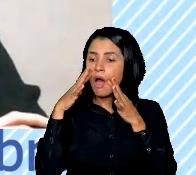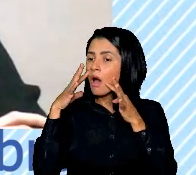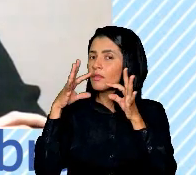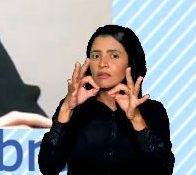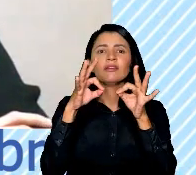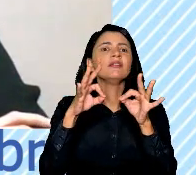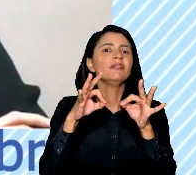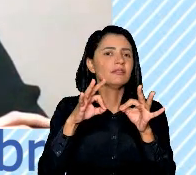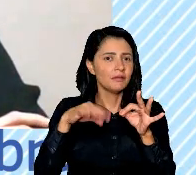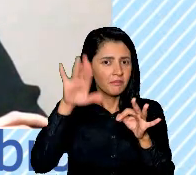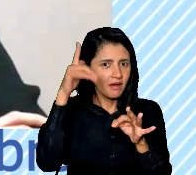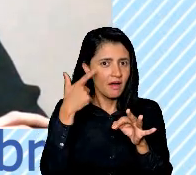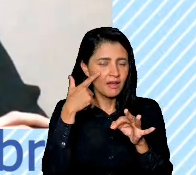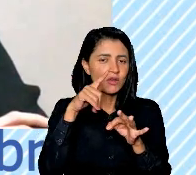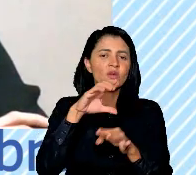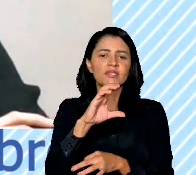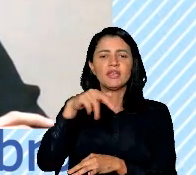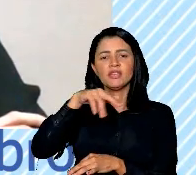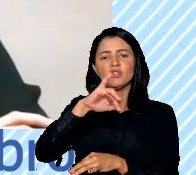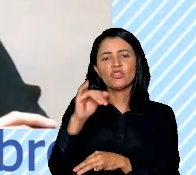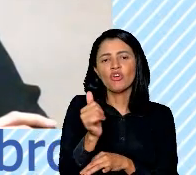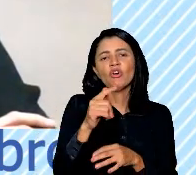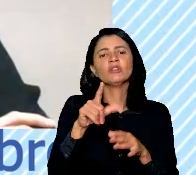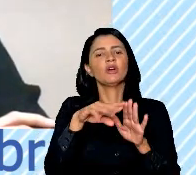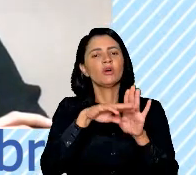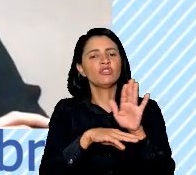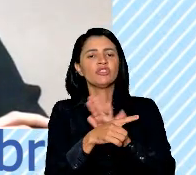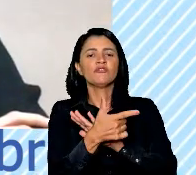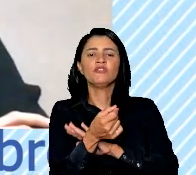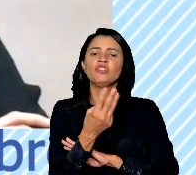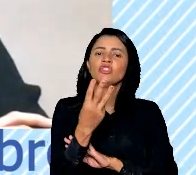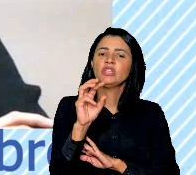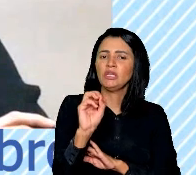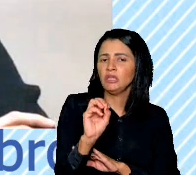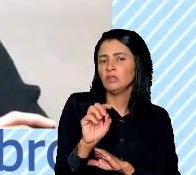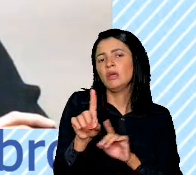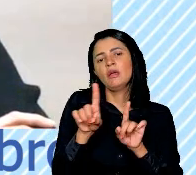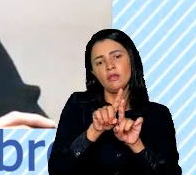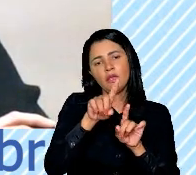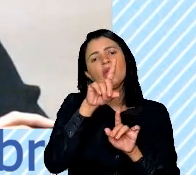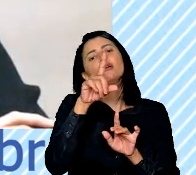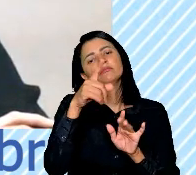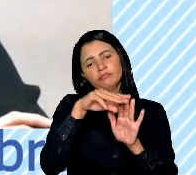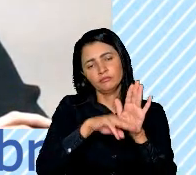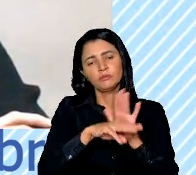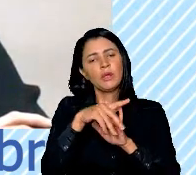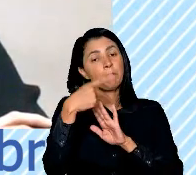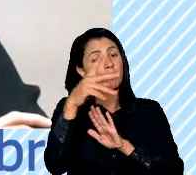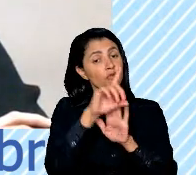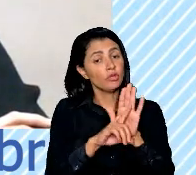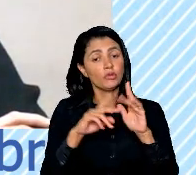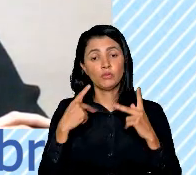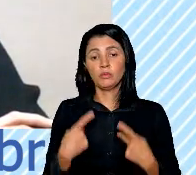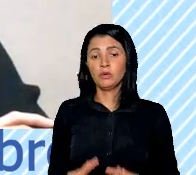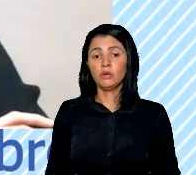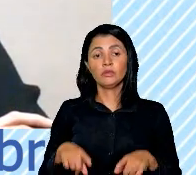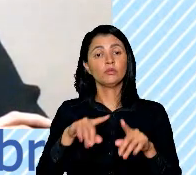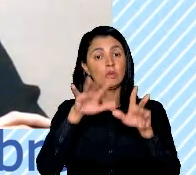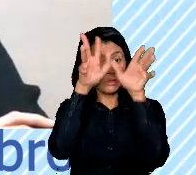digo, com o CNJ, com a Agenda 2030, que não deixa de ser uma agenda de direitos humanos, os